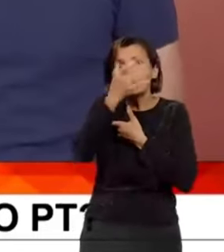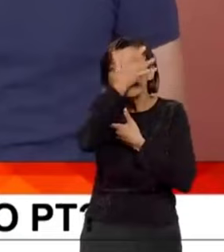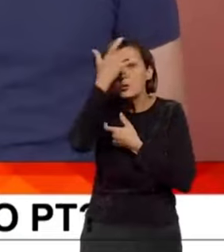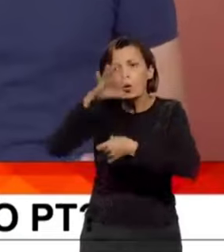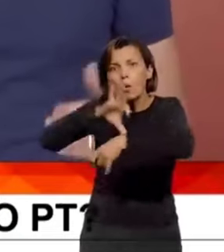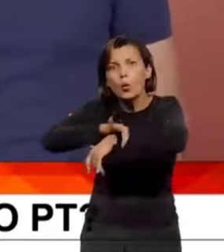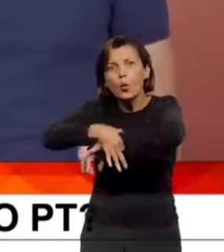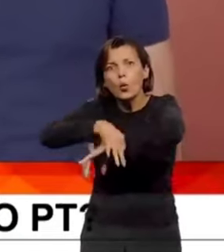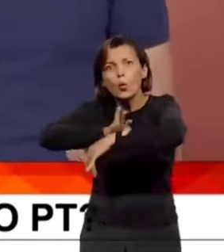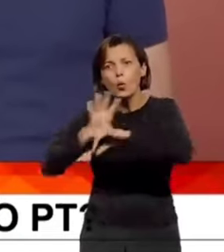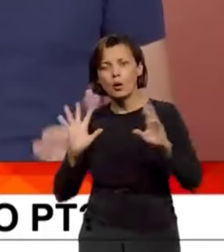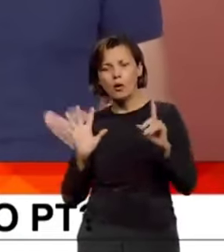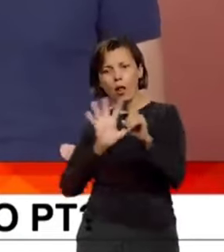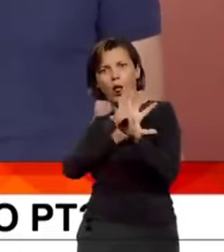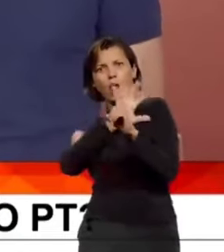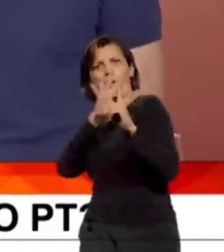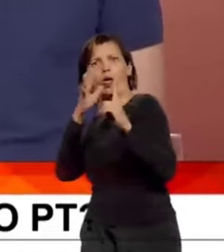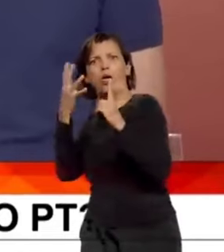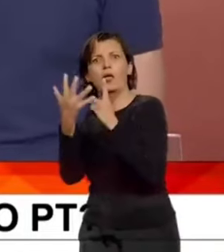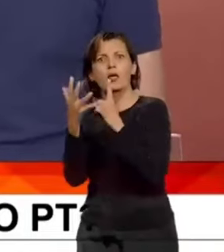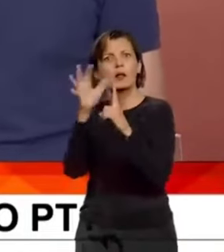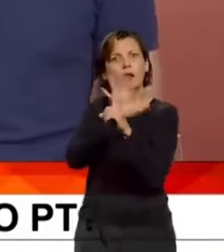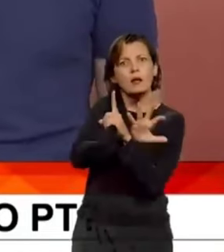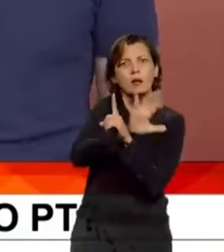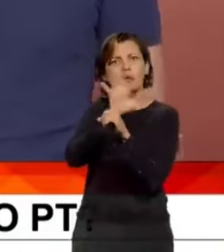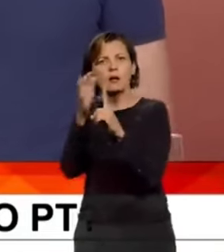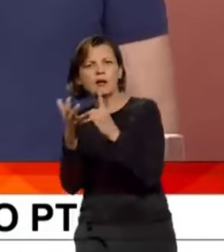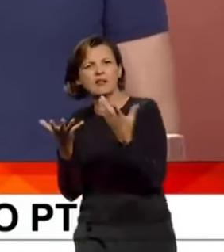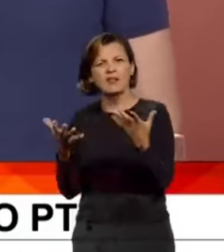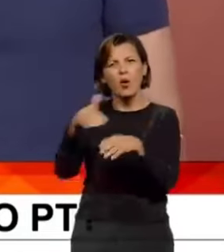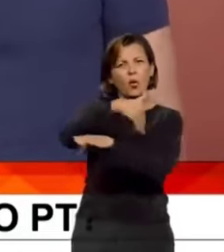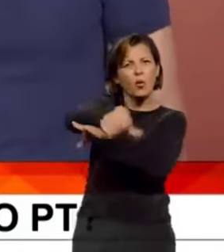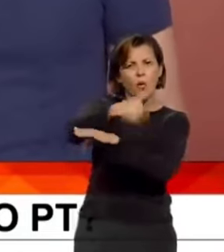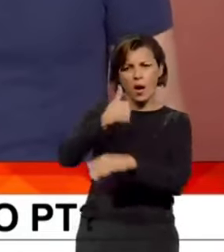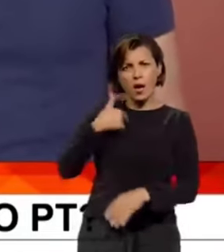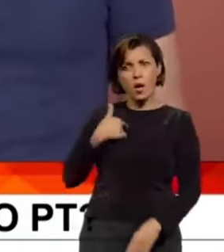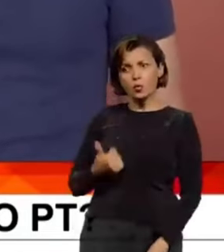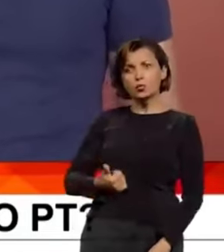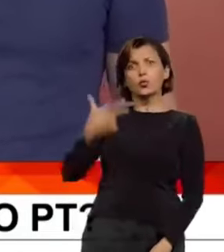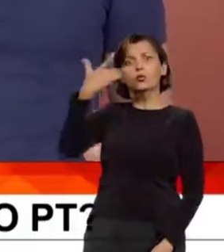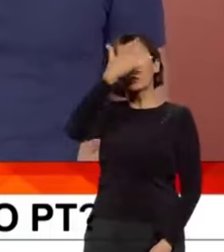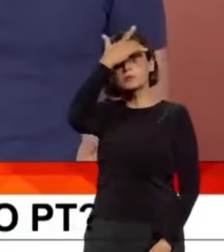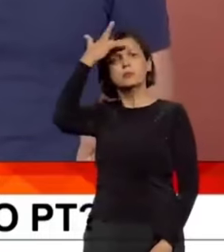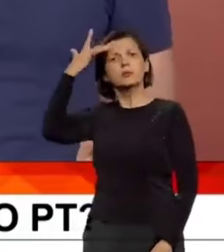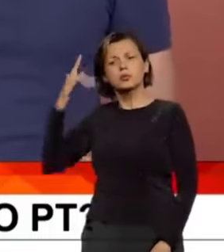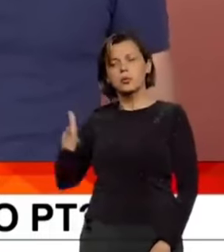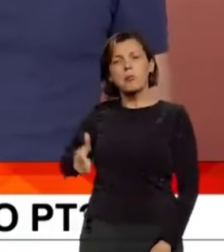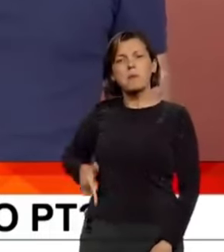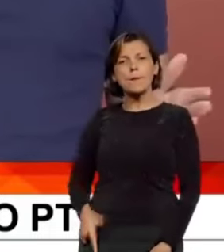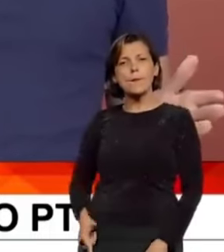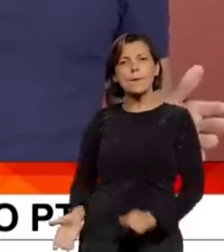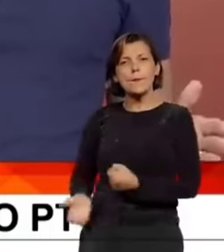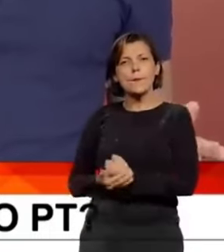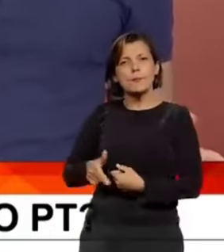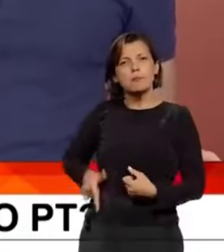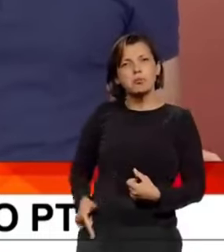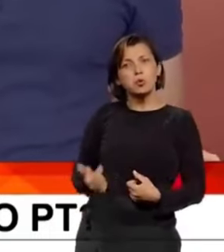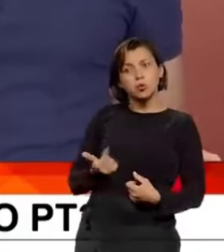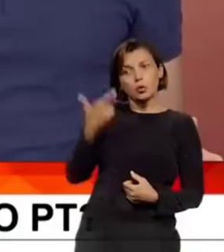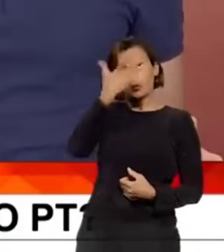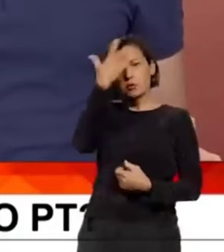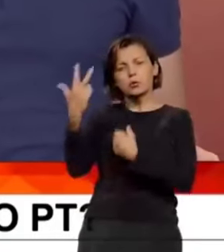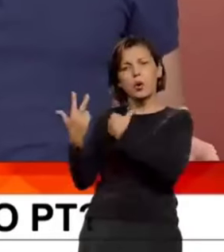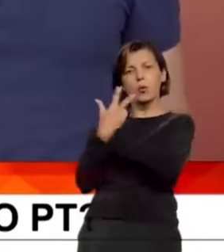metralhadora você ter uma noção o que que é um risco desse homem voltar esses caras de esquerda que que eles querem eles não querem